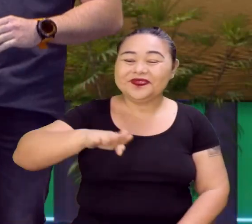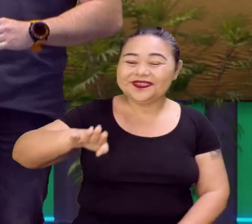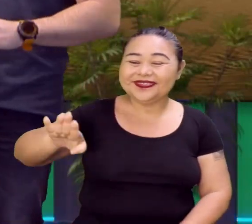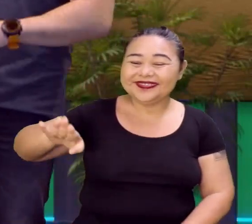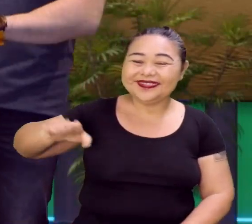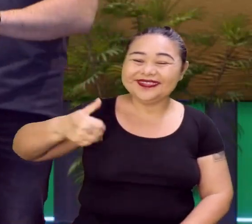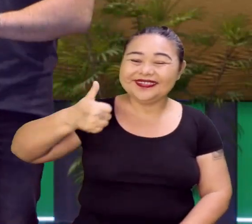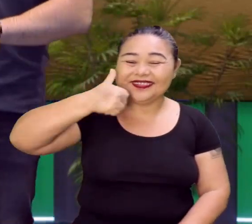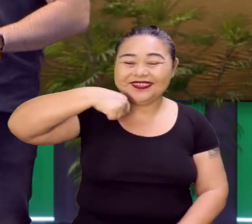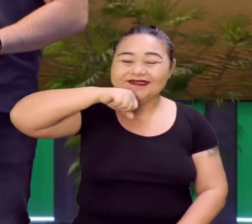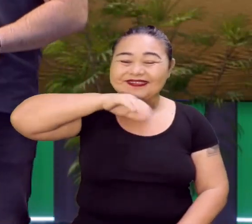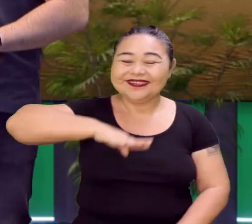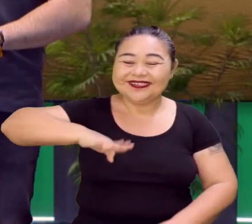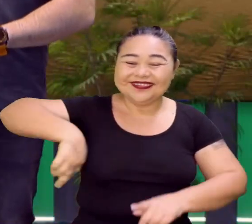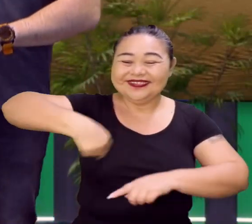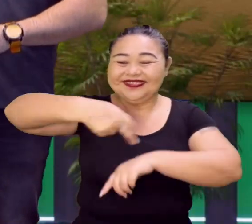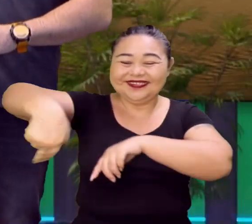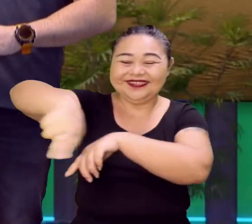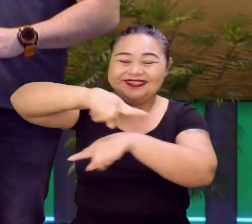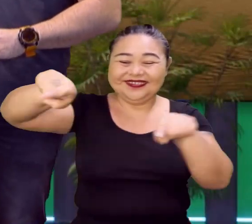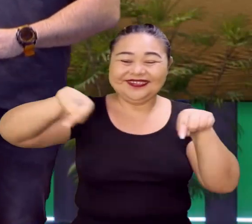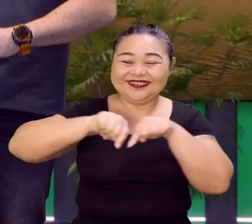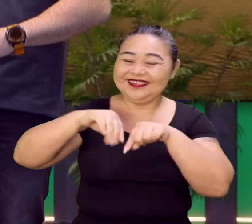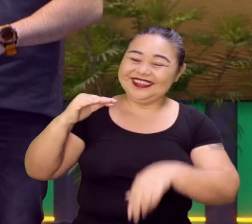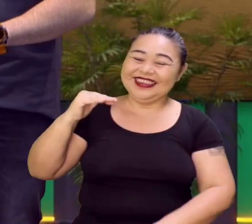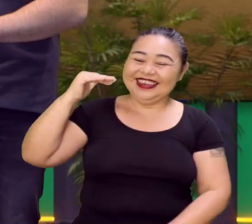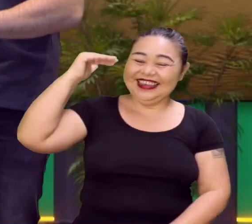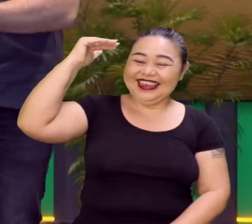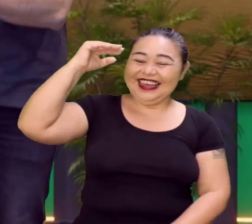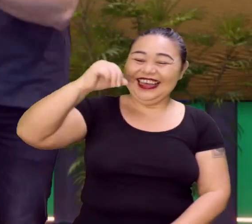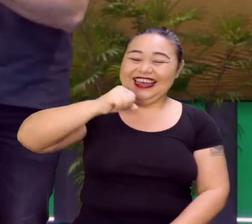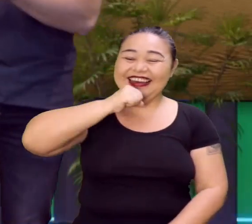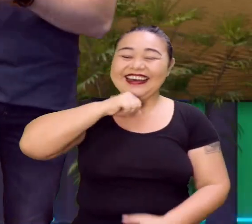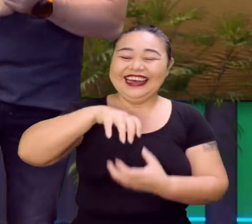bacuri correndo lá no terreiro de casa, hoje já estou quase um idoso.